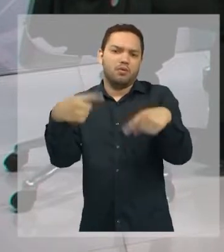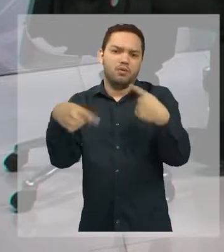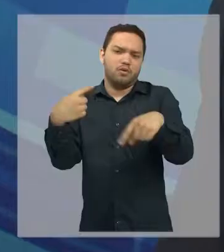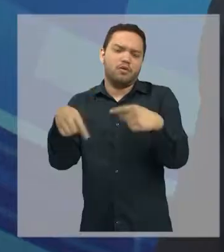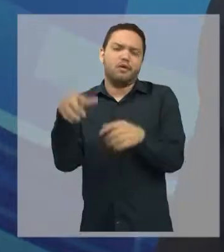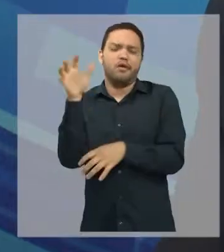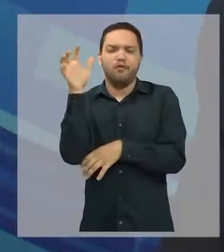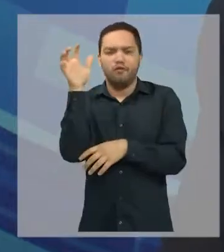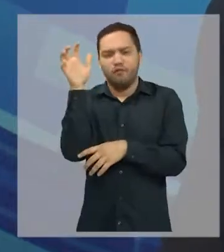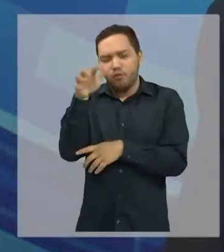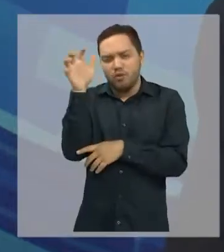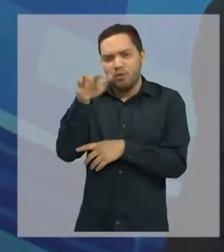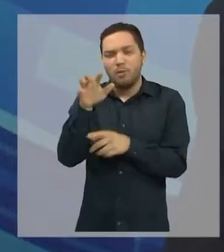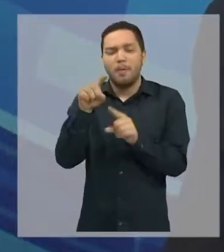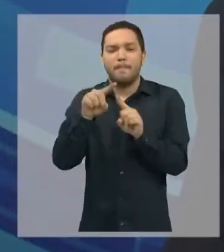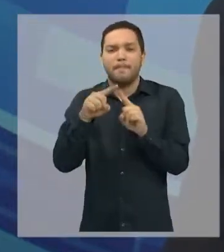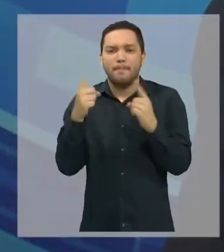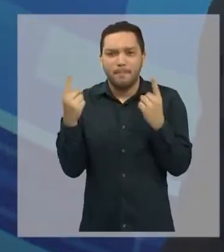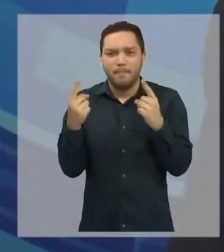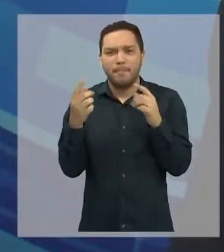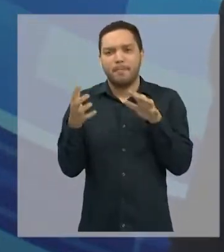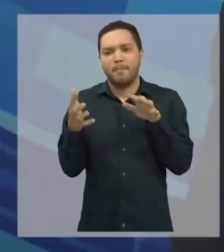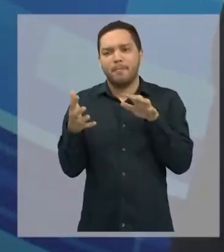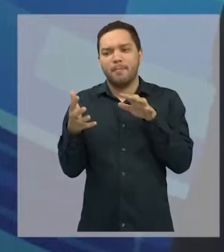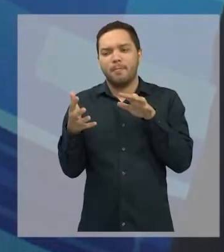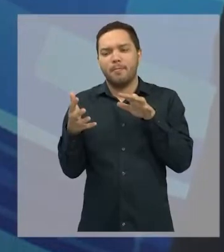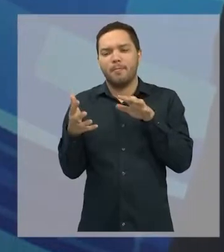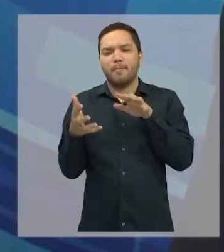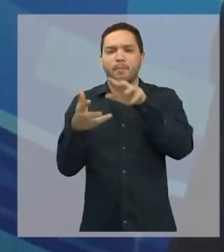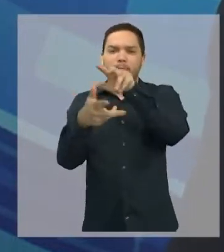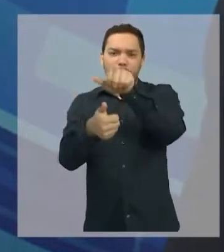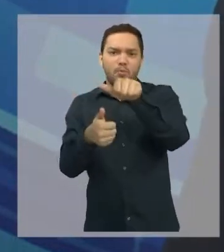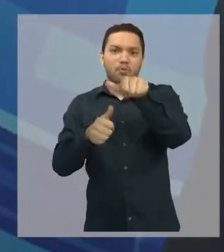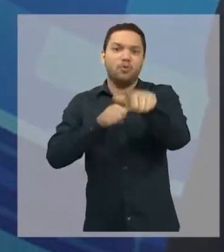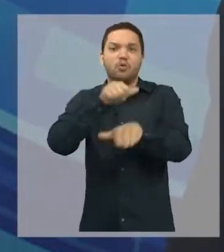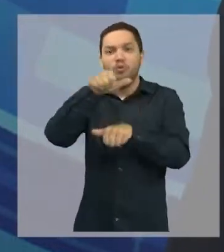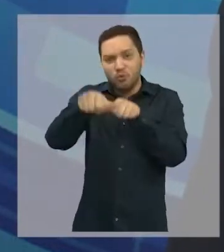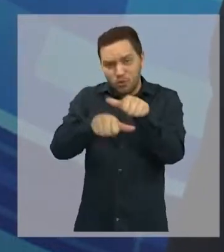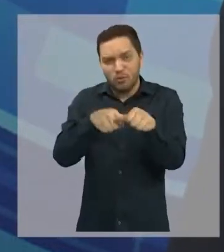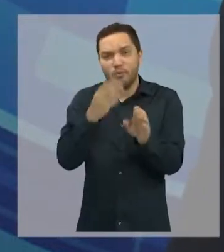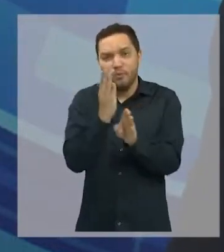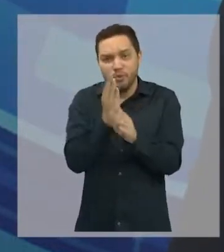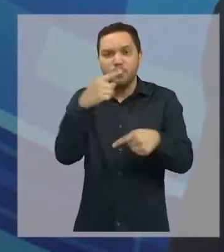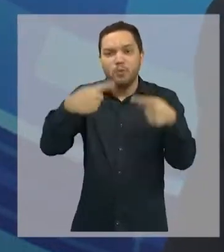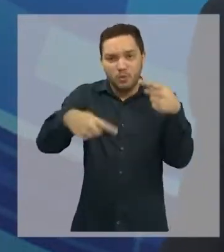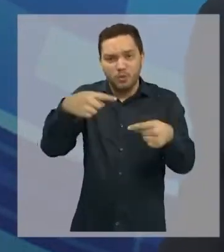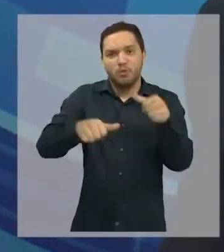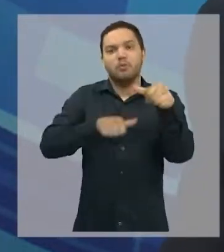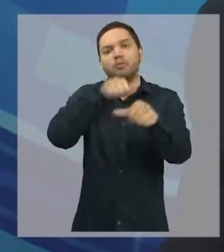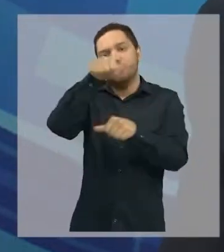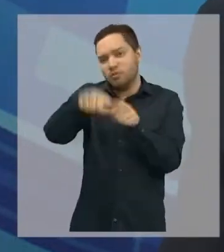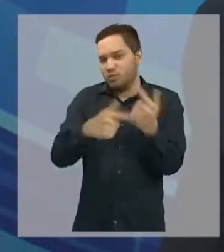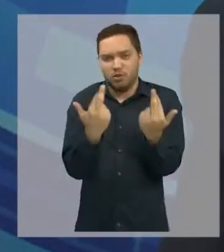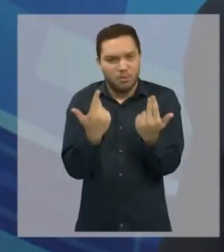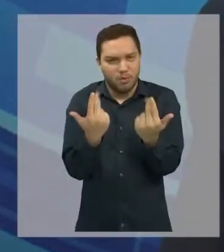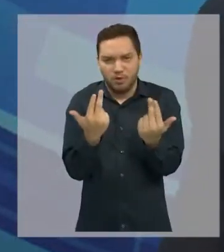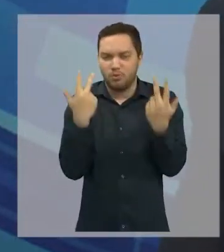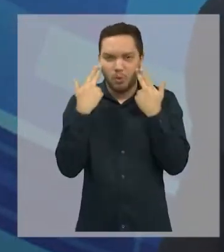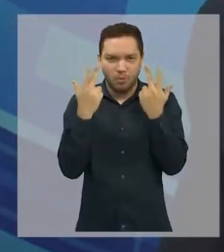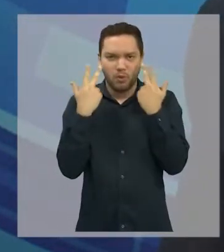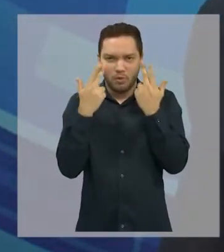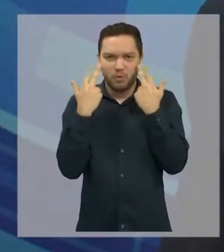alguma influência nesse sentido. Mas o mundo também muda a política, né? E o mundo mudou. Então, a política tinha que